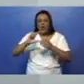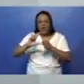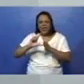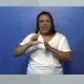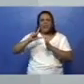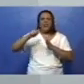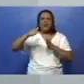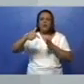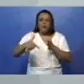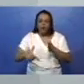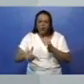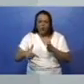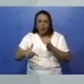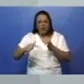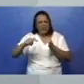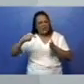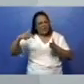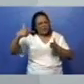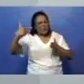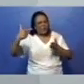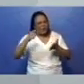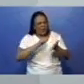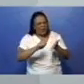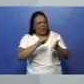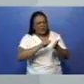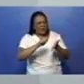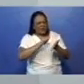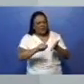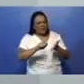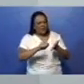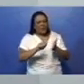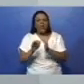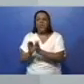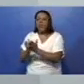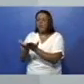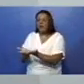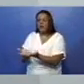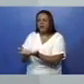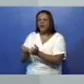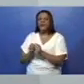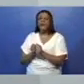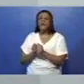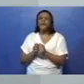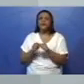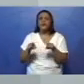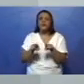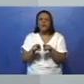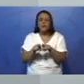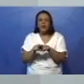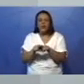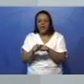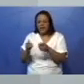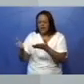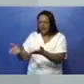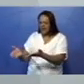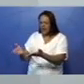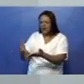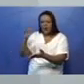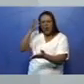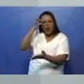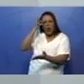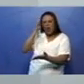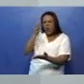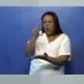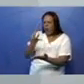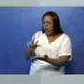passaram a ser escritos ou compilados em livros, tá? E por meio deles nós conseguimos compreender